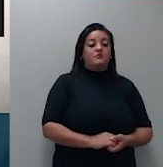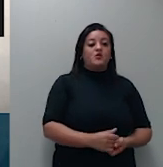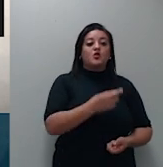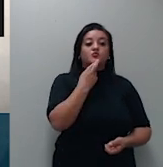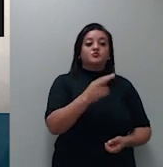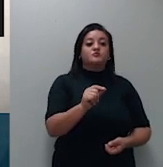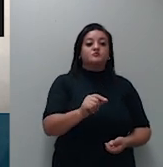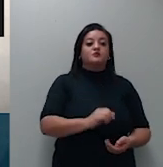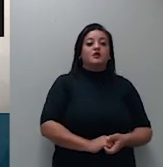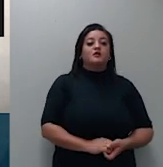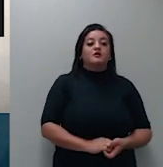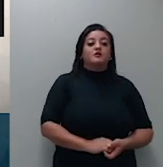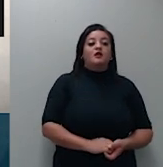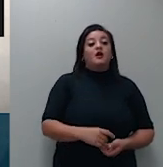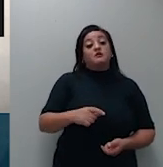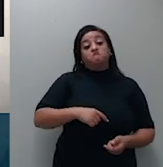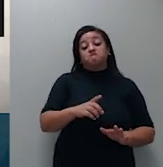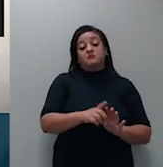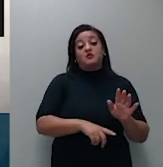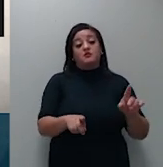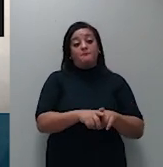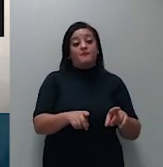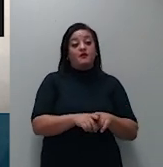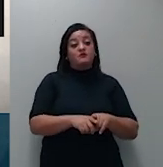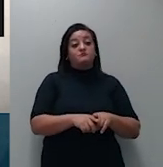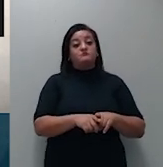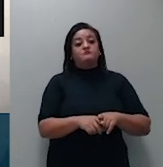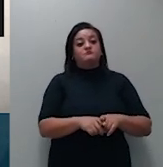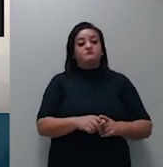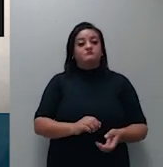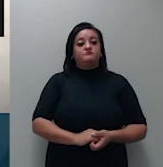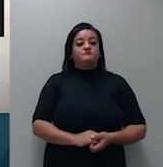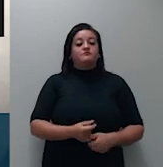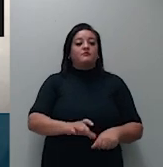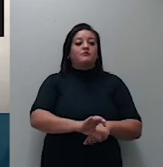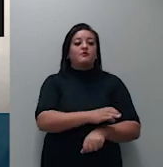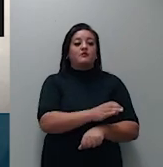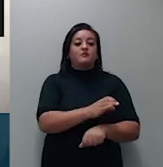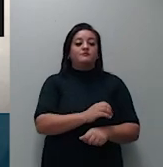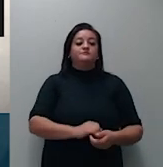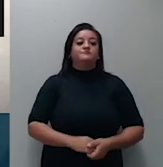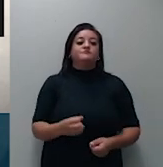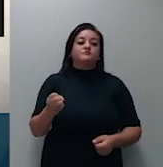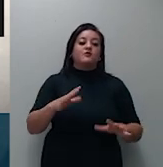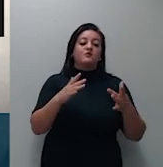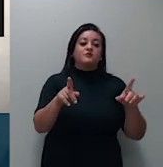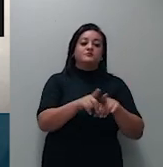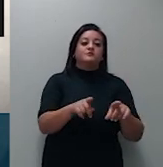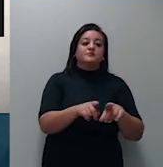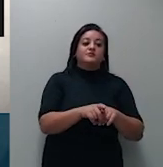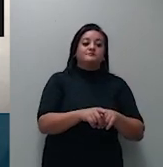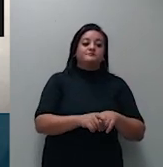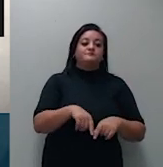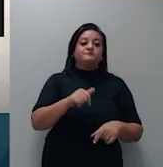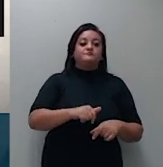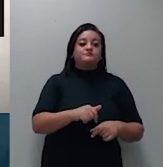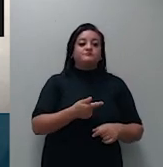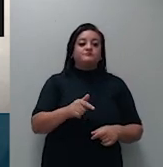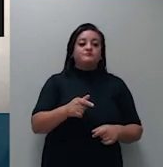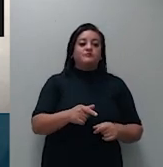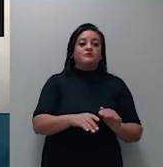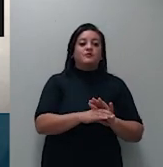das consequências aquele está sujeito crédito novado fica